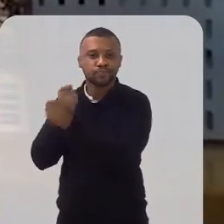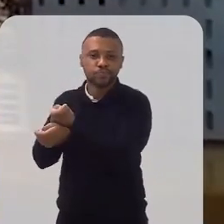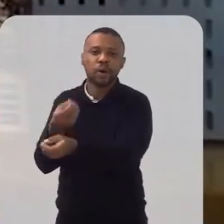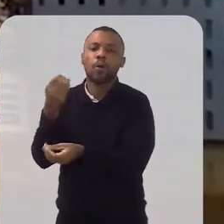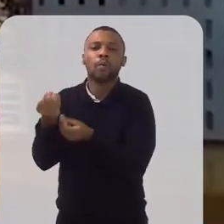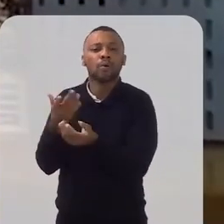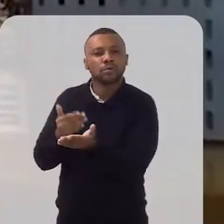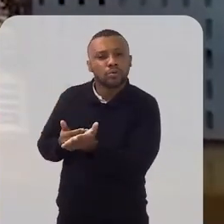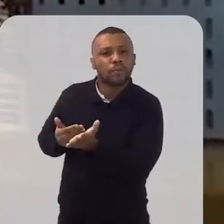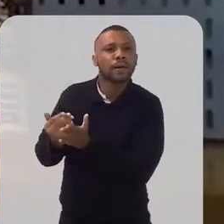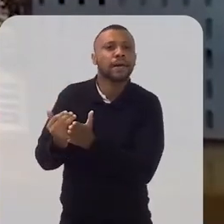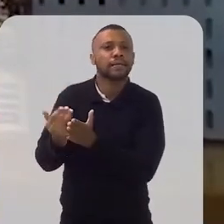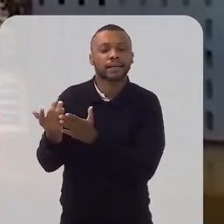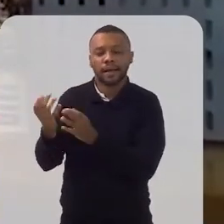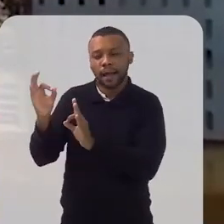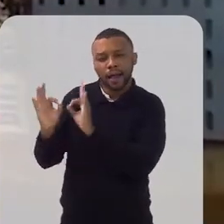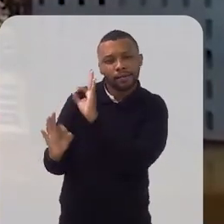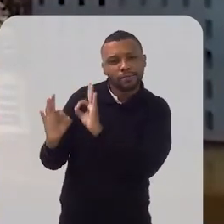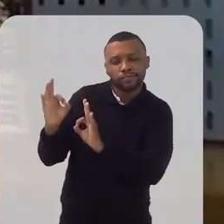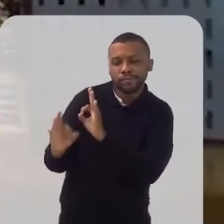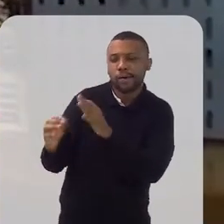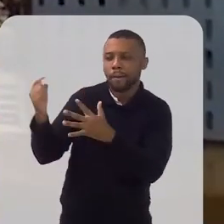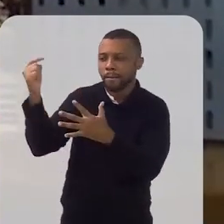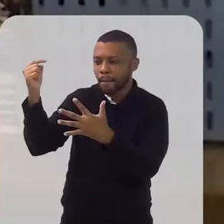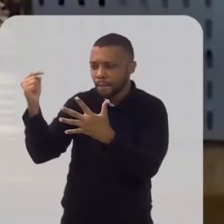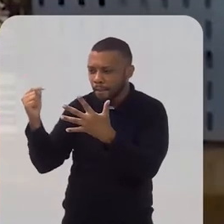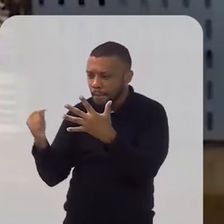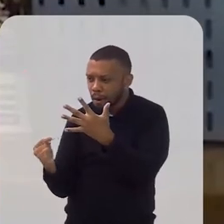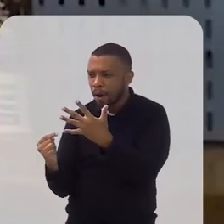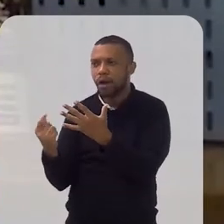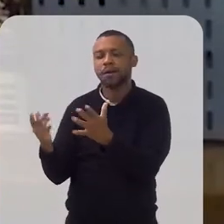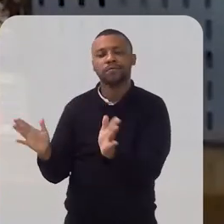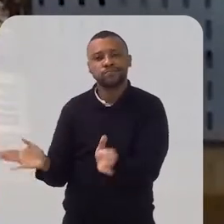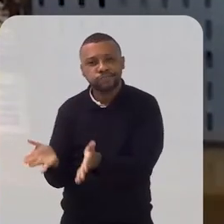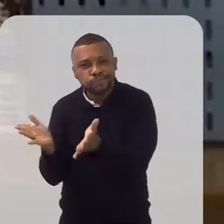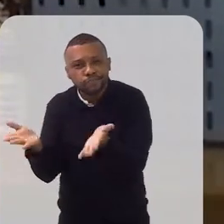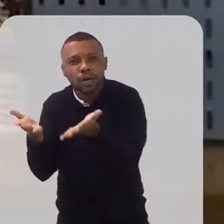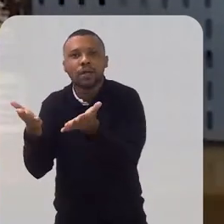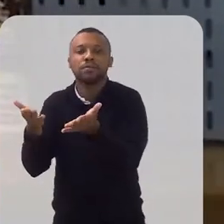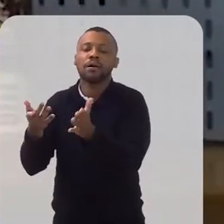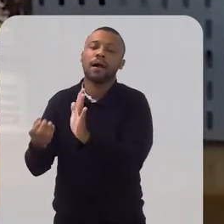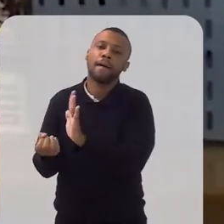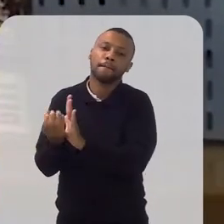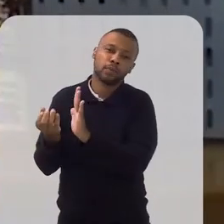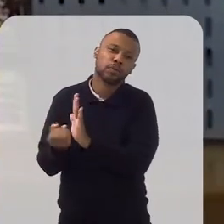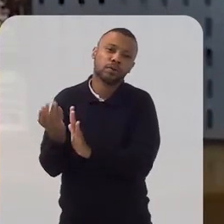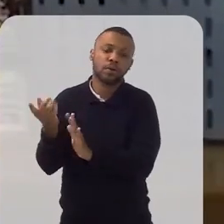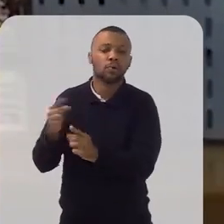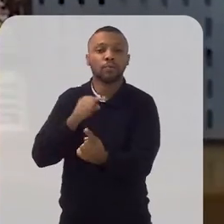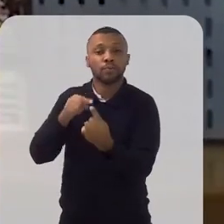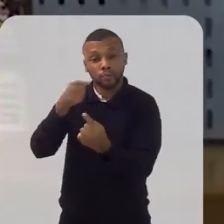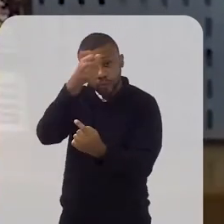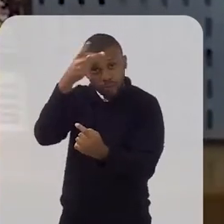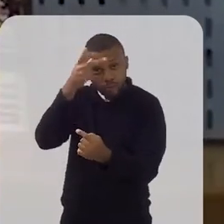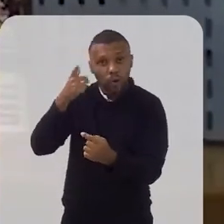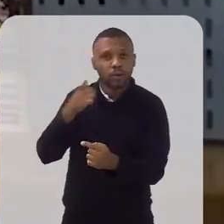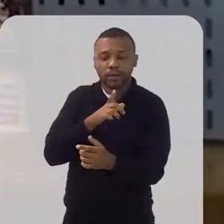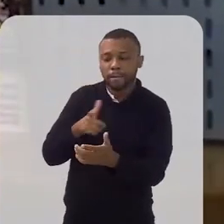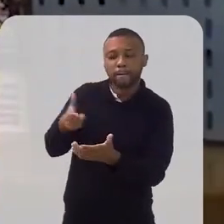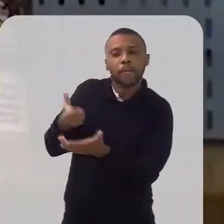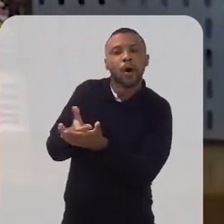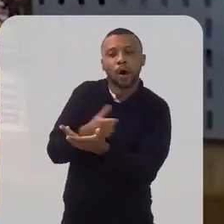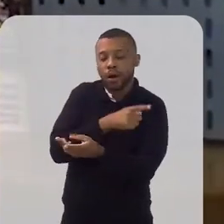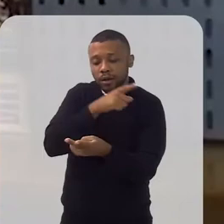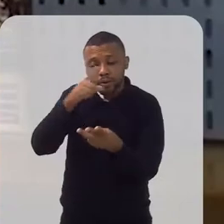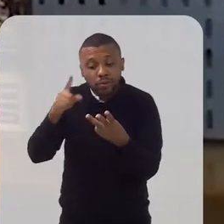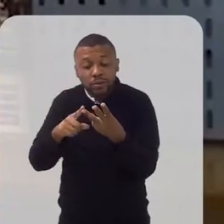essa engrenagem dessas cadeias de negócios, fortalecendo a produção desses quilombos, dessas colônias, para que o município consiga consumir. E o